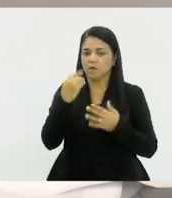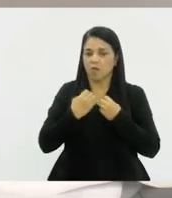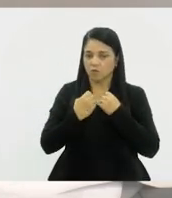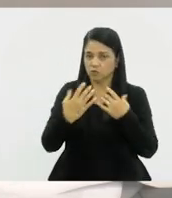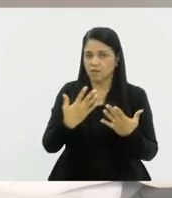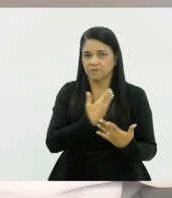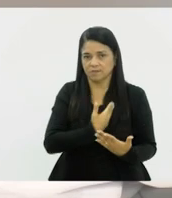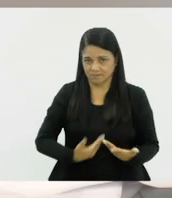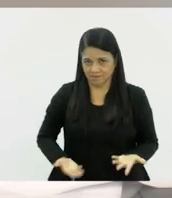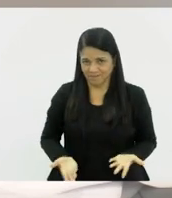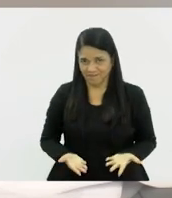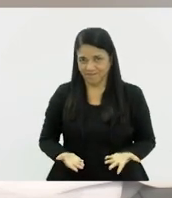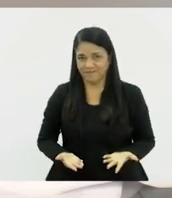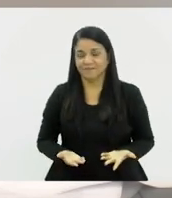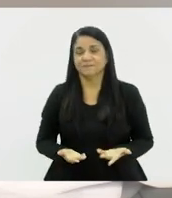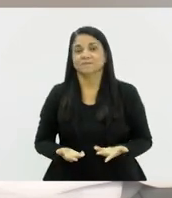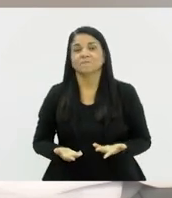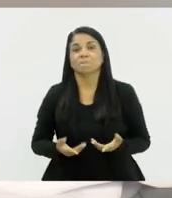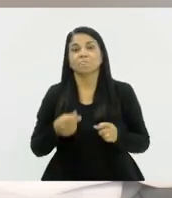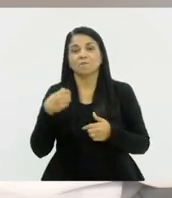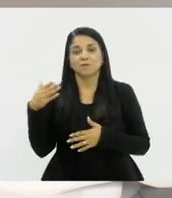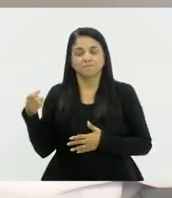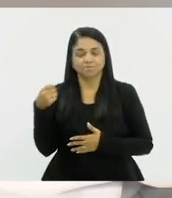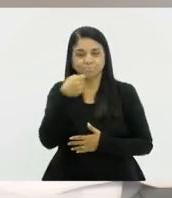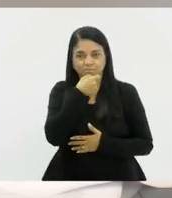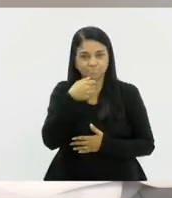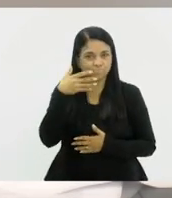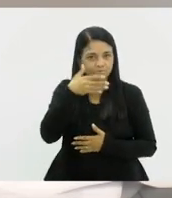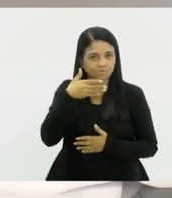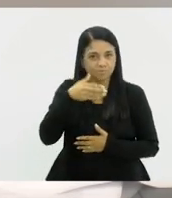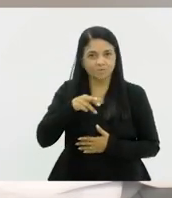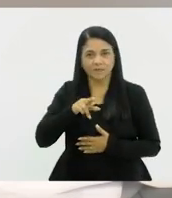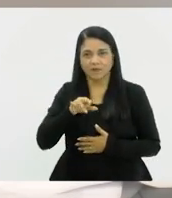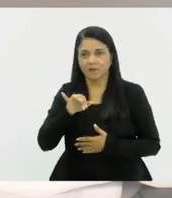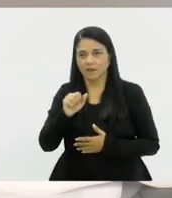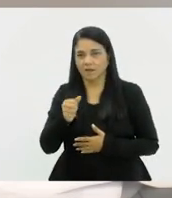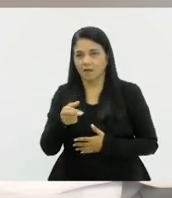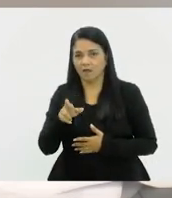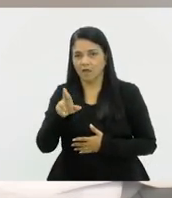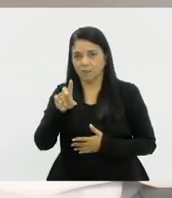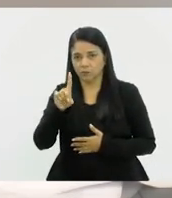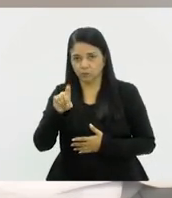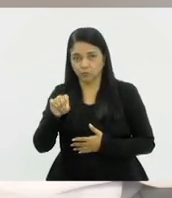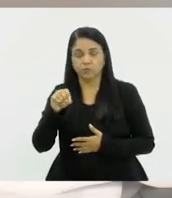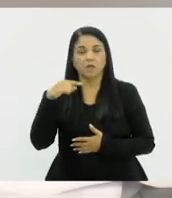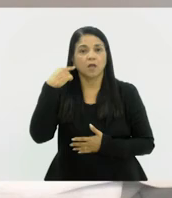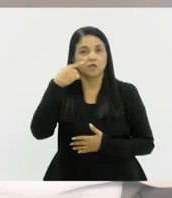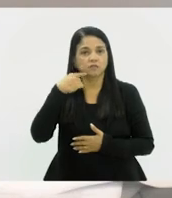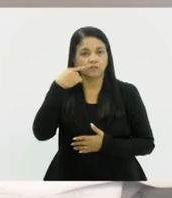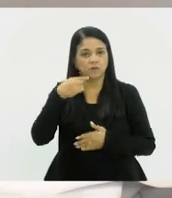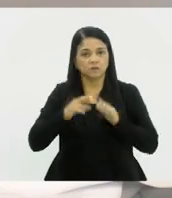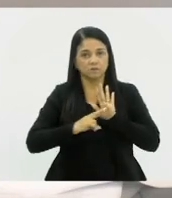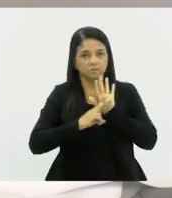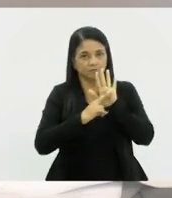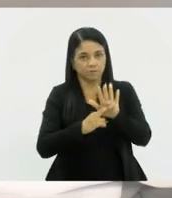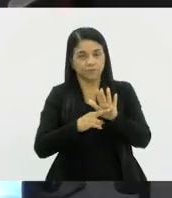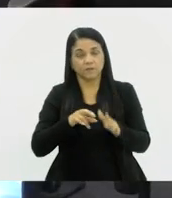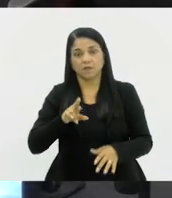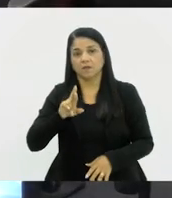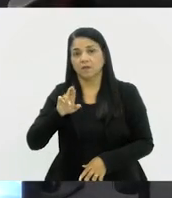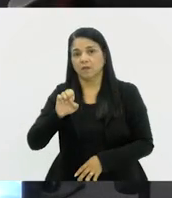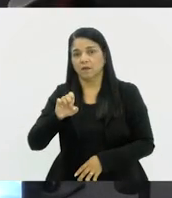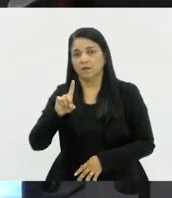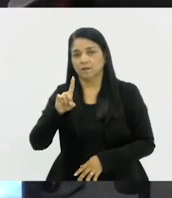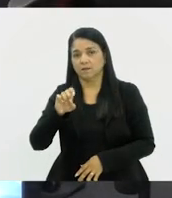imediatamente então ao Ricardo Nemer que é advogado e aqui tá representando a rede